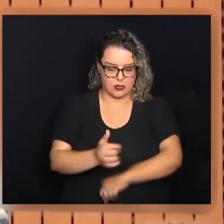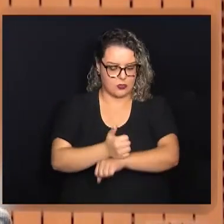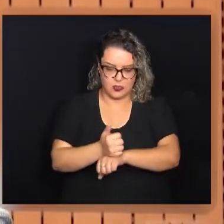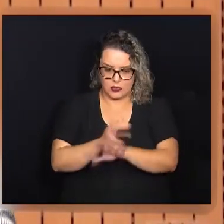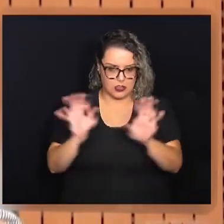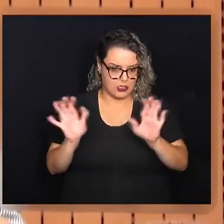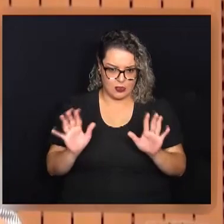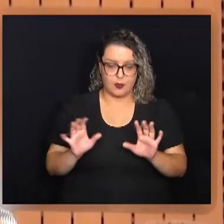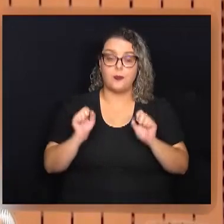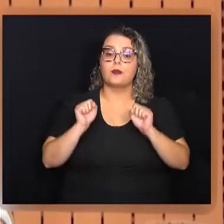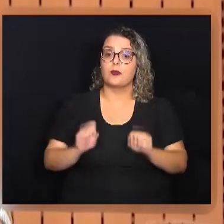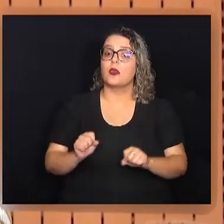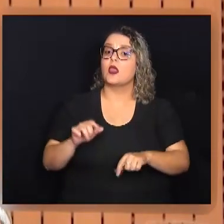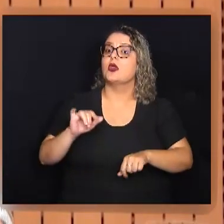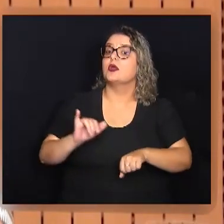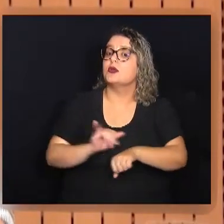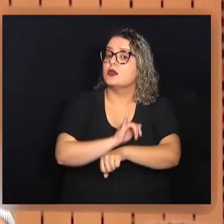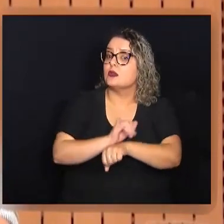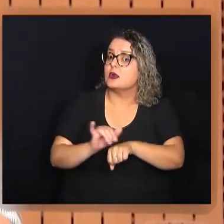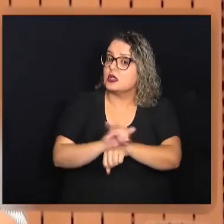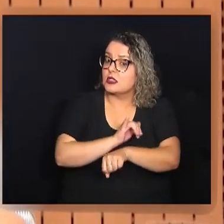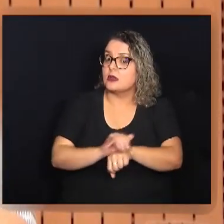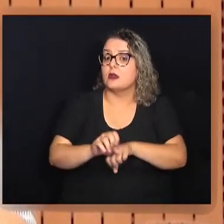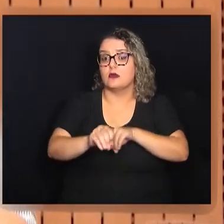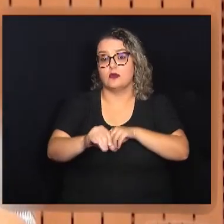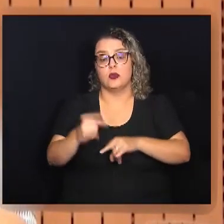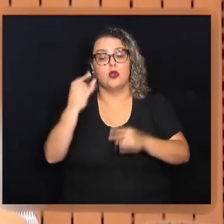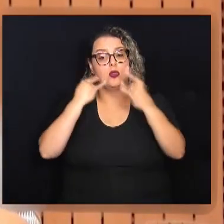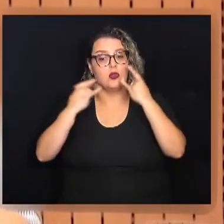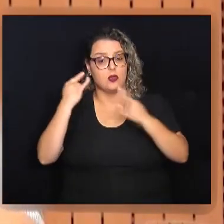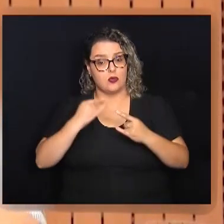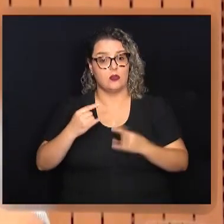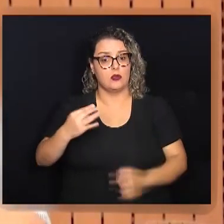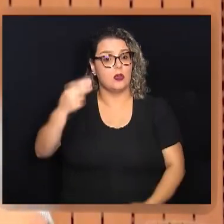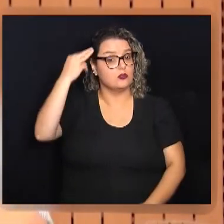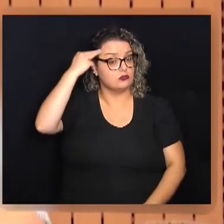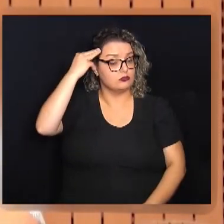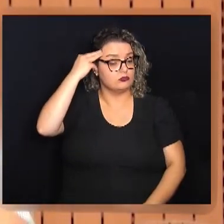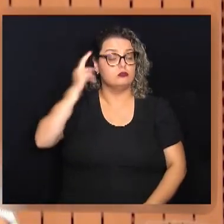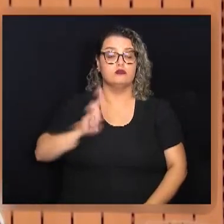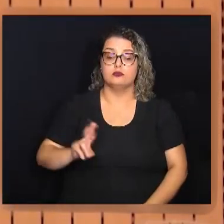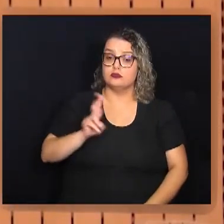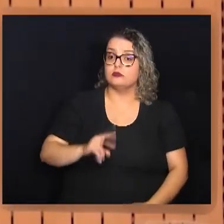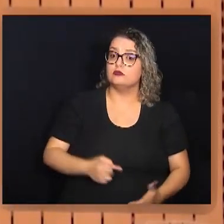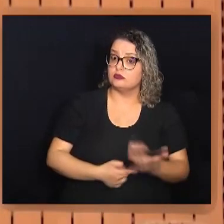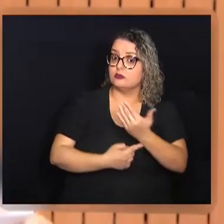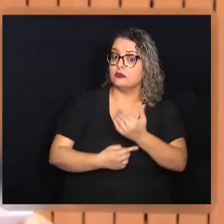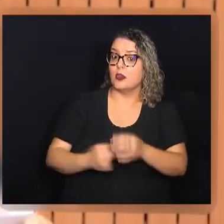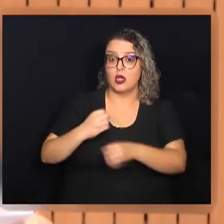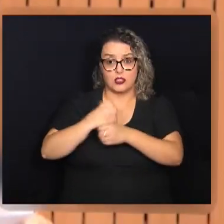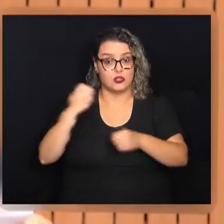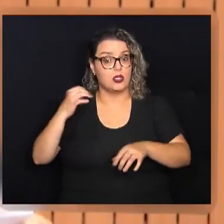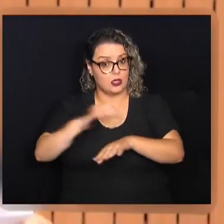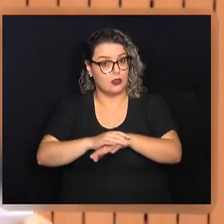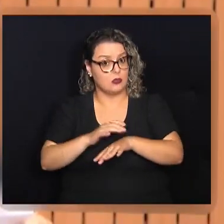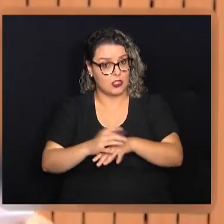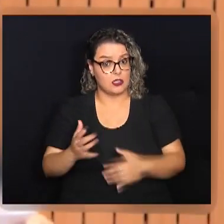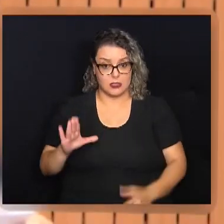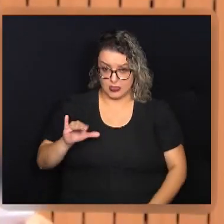abordando as suas ênfases, como eu falei, desmistificando algumas questões, abordando aspectos